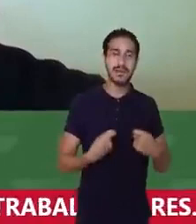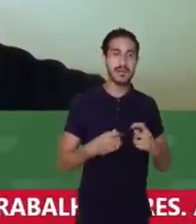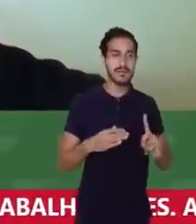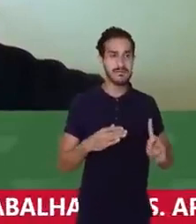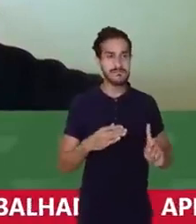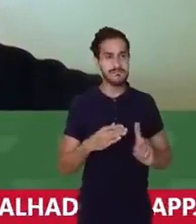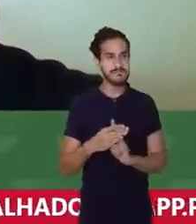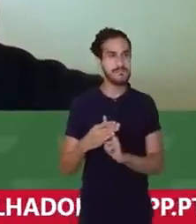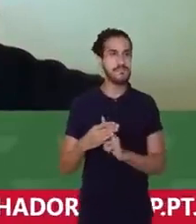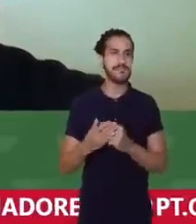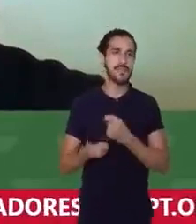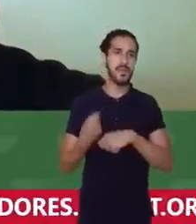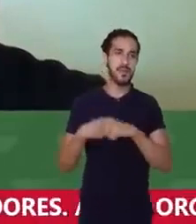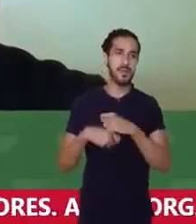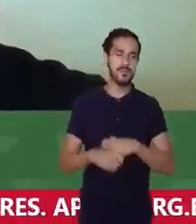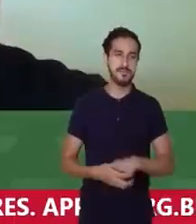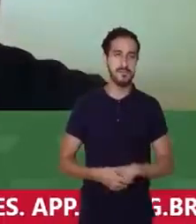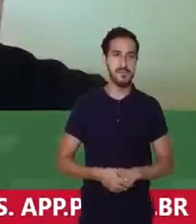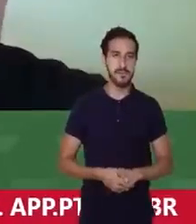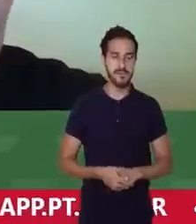estar no orçamento.